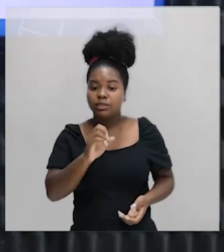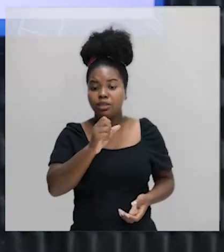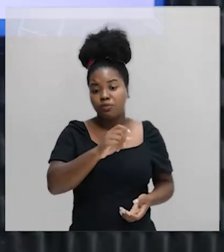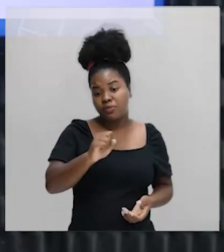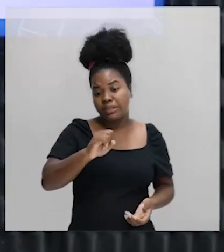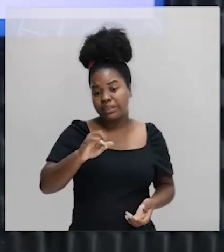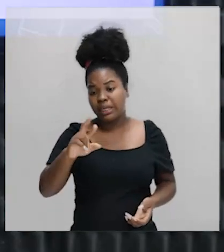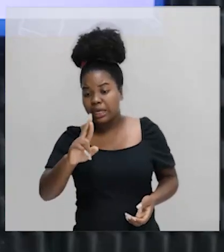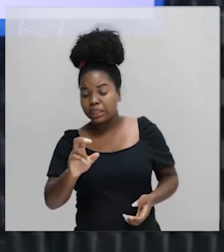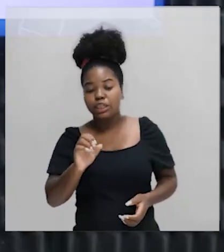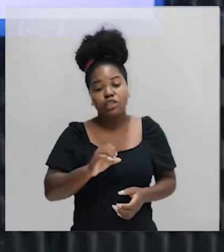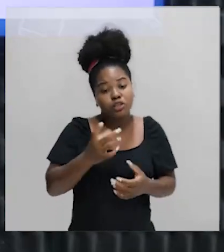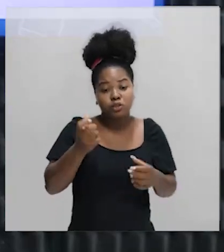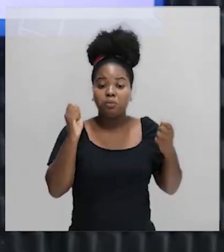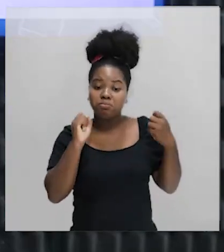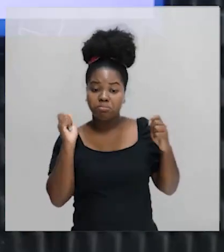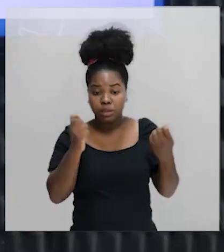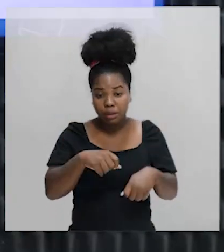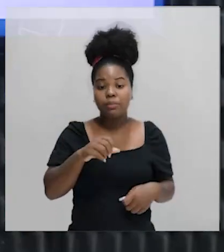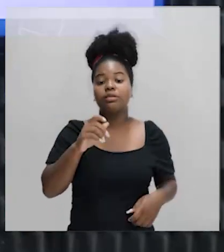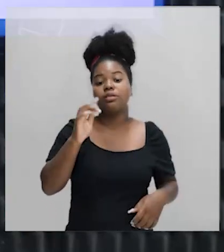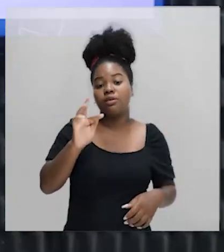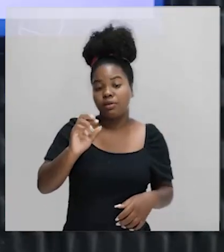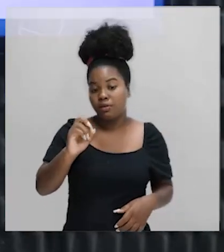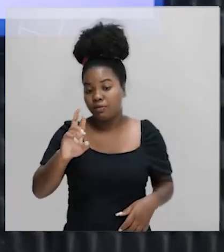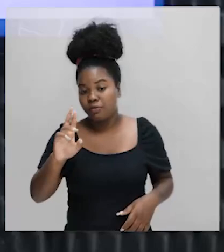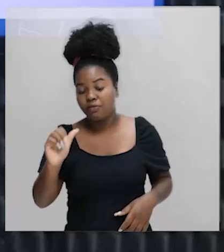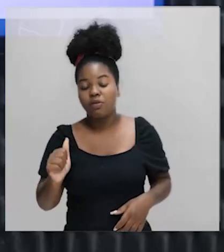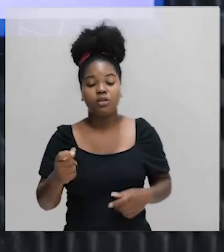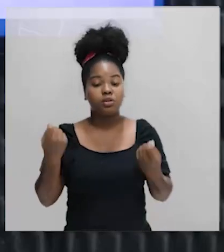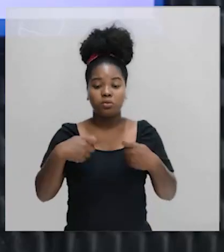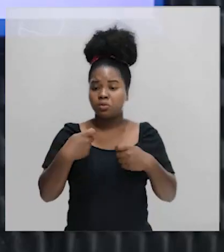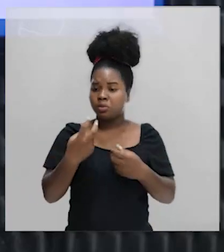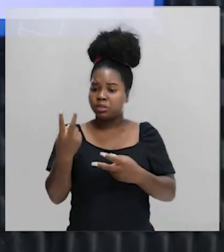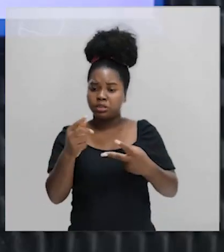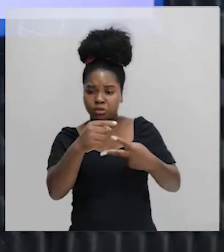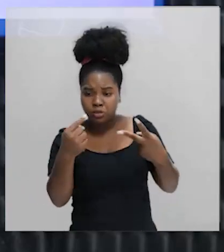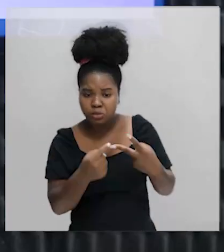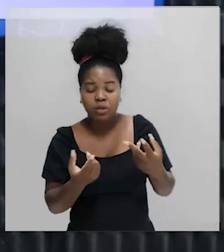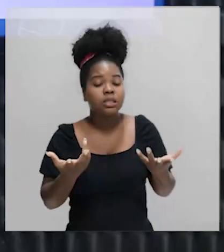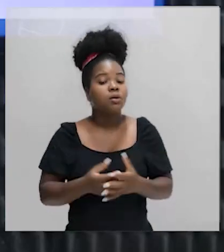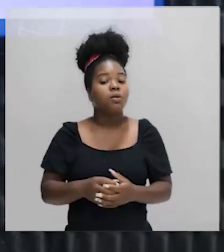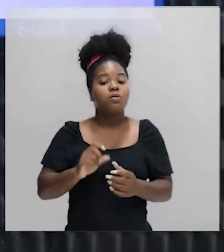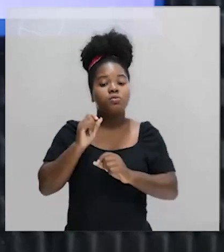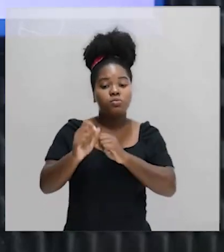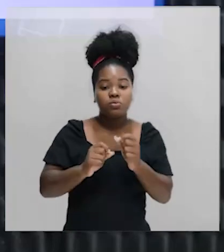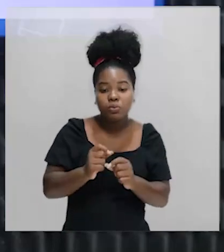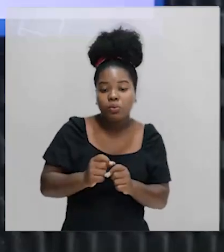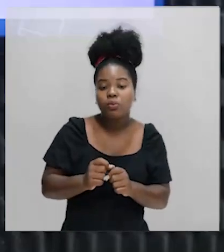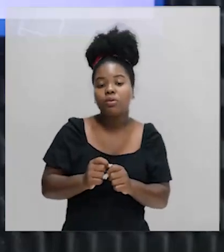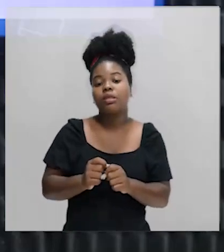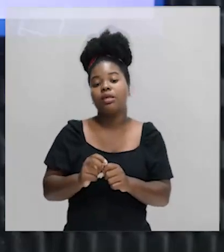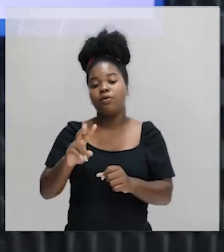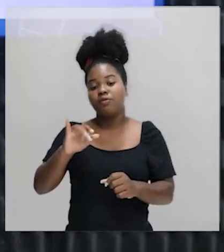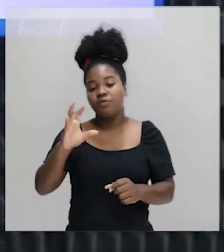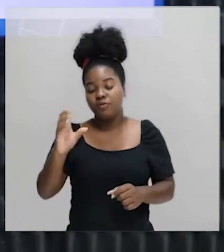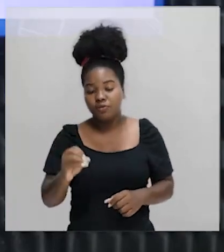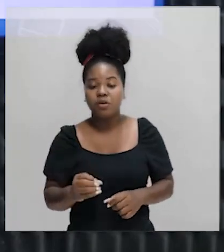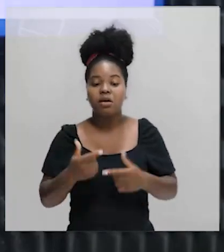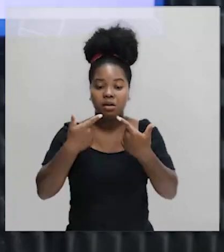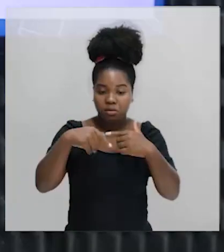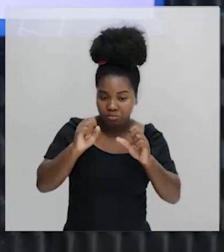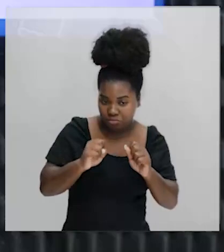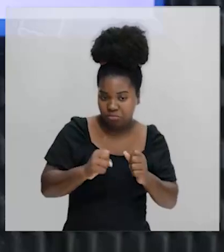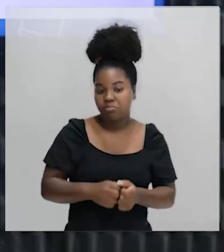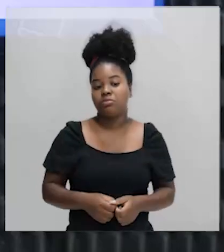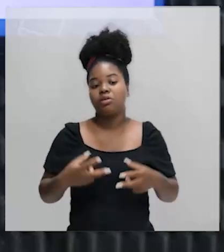pode ser para fora. Se eu vou subir, claro que é para cima. Então, acaba sendo um vício de linguagem, assim como o gerundismo, né?